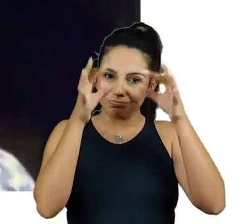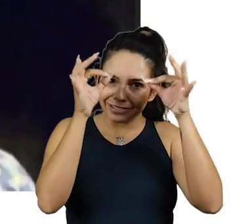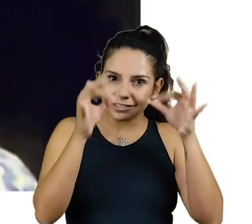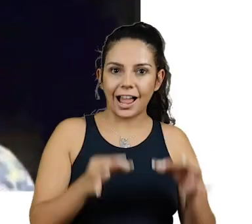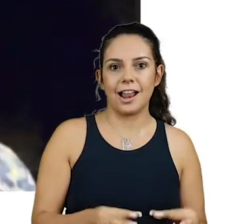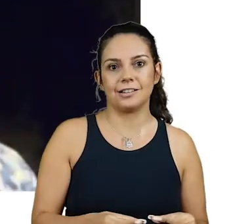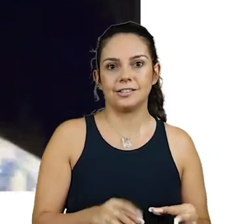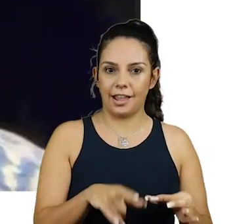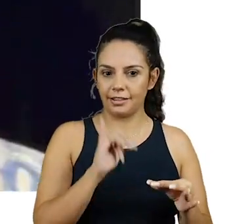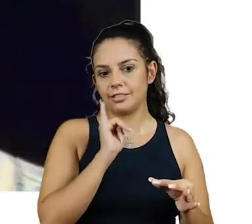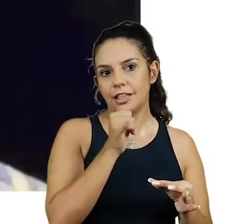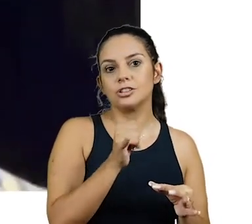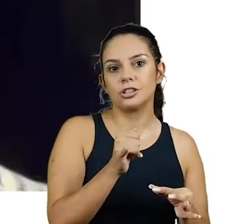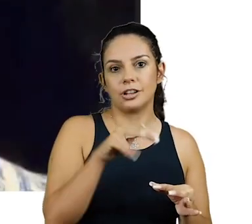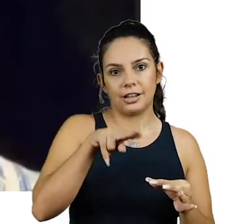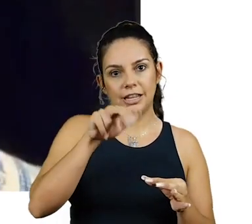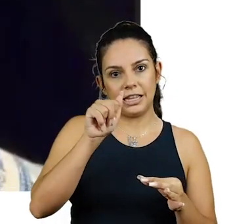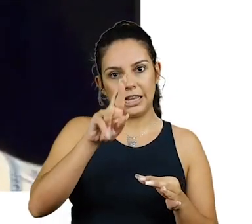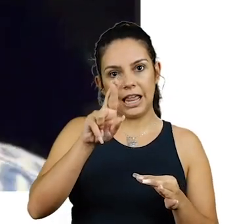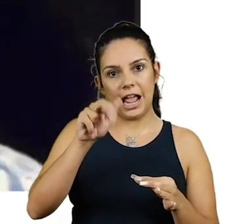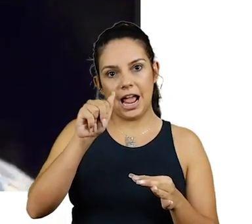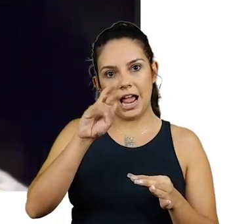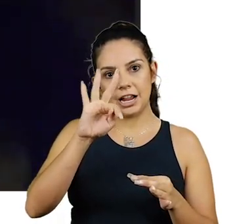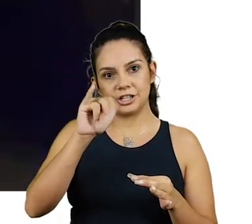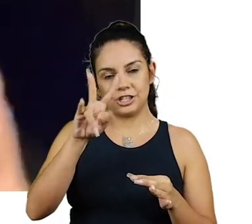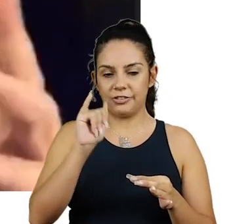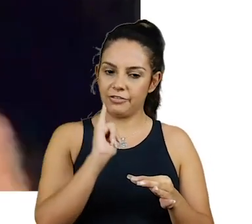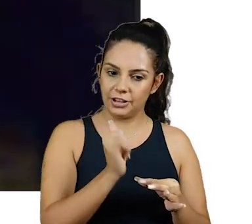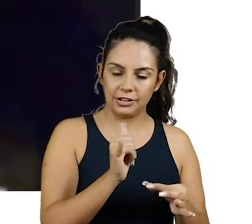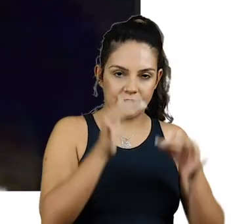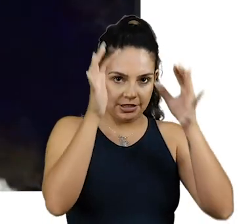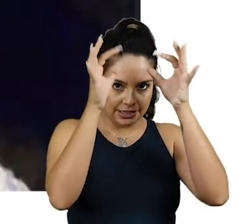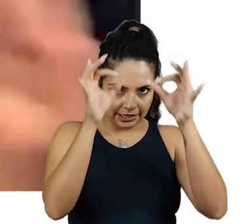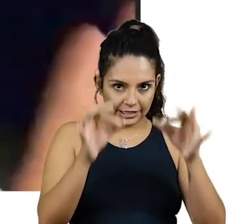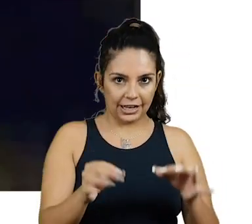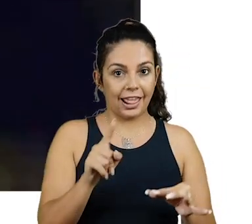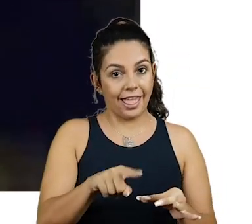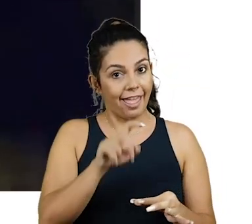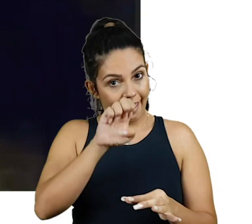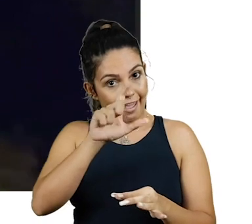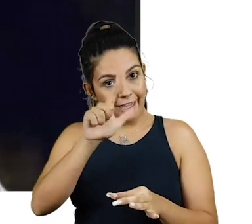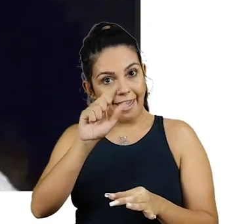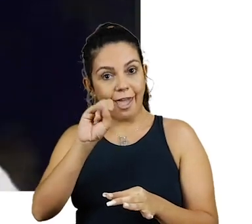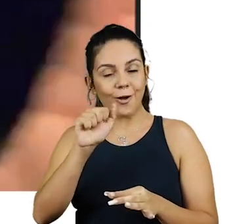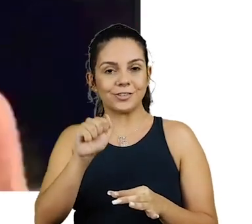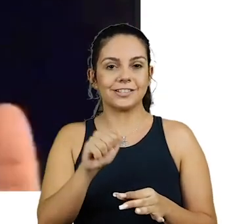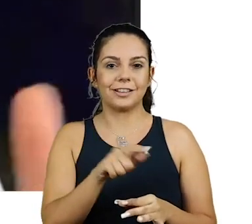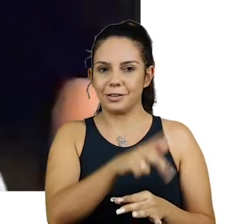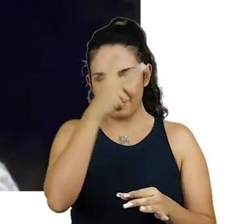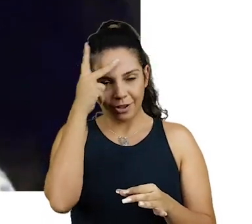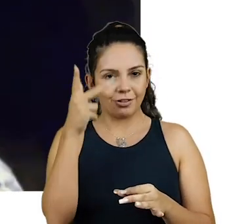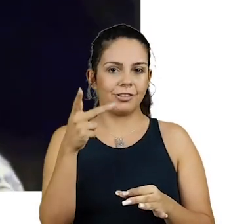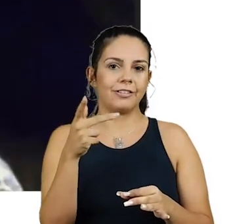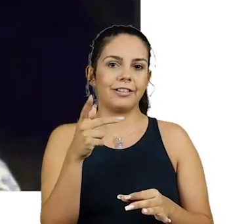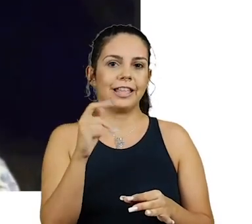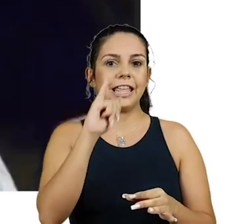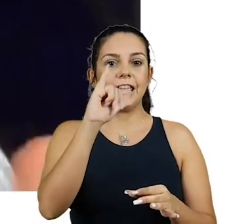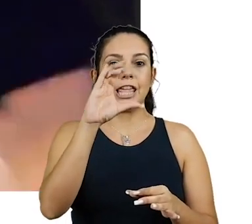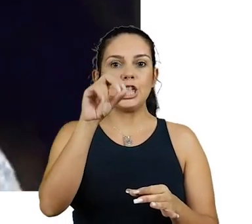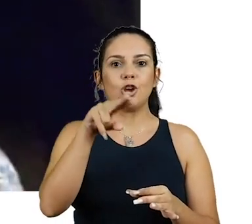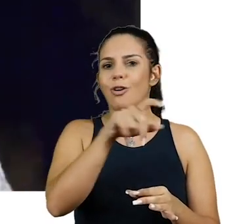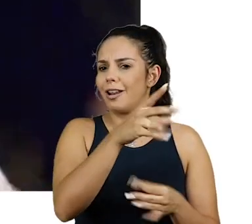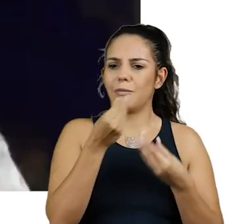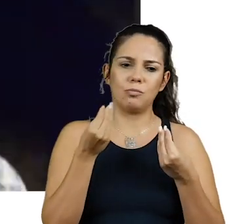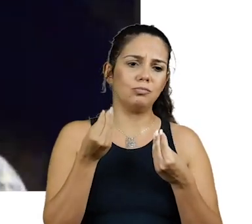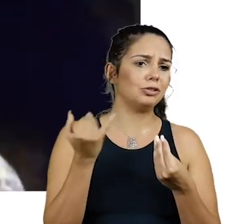não é a narrativa, né? É a narrativa da Elza. Eu não posso, que é um ícone brasileiro. Uma pessoa que eu ia falar que é um ícone musical,